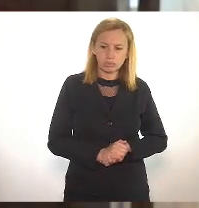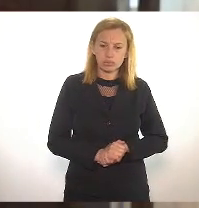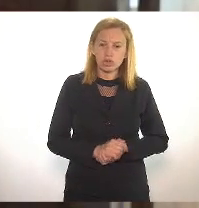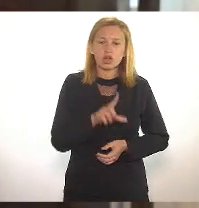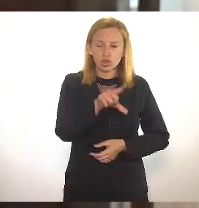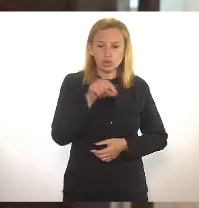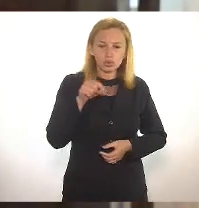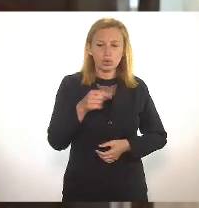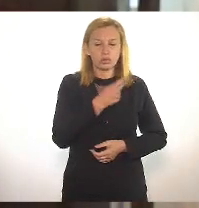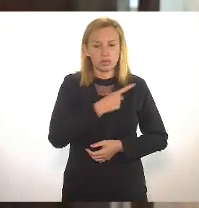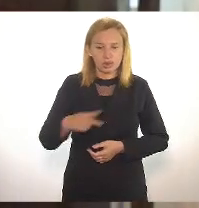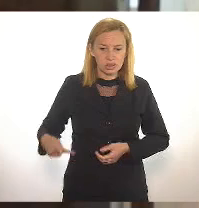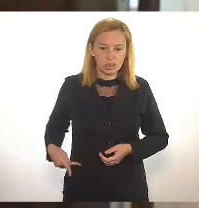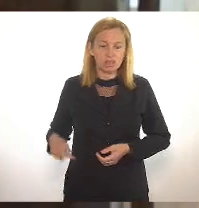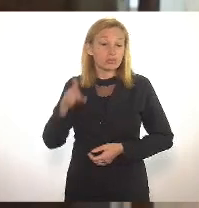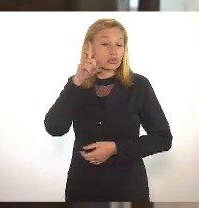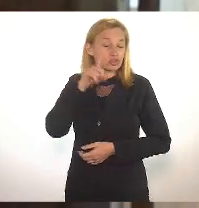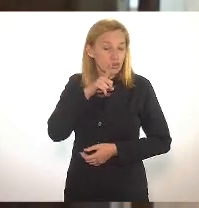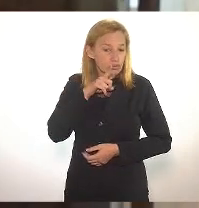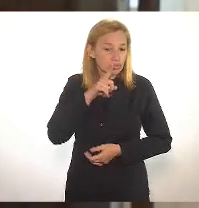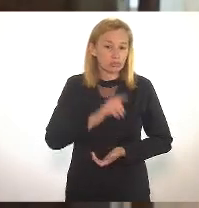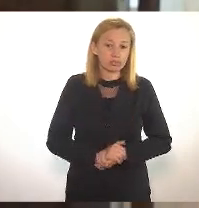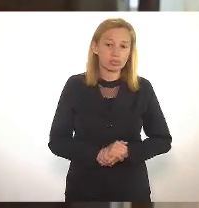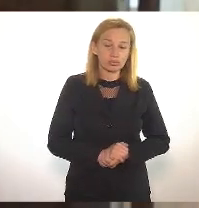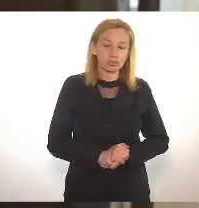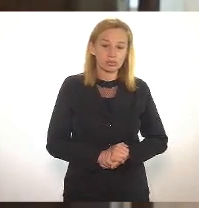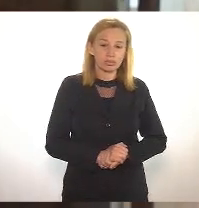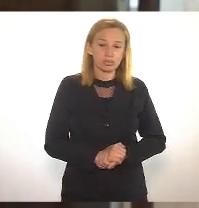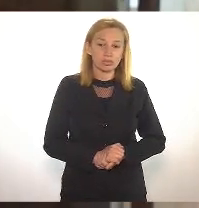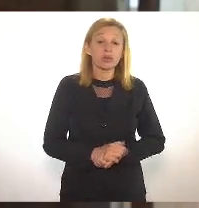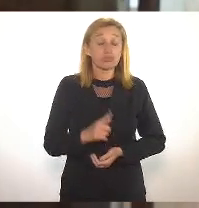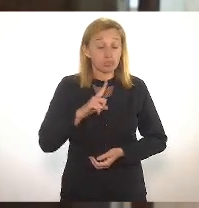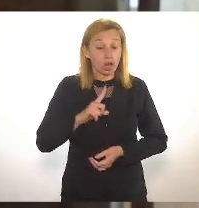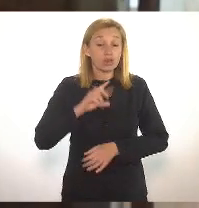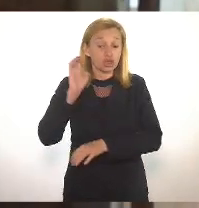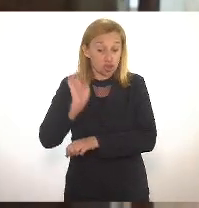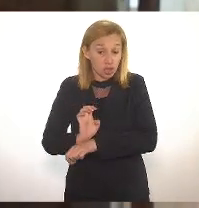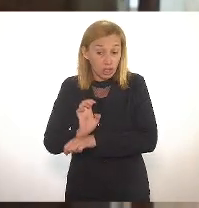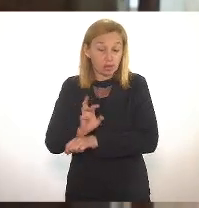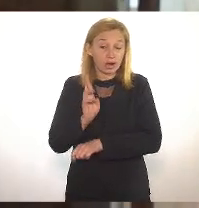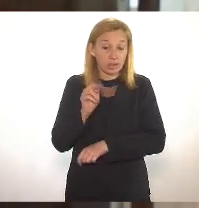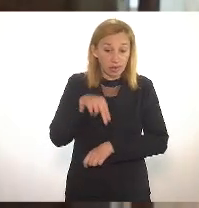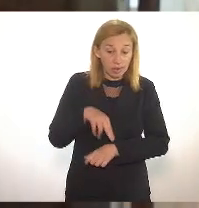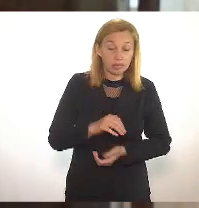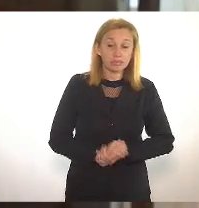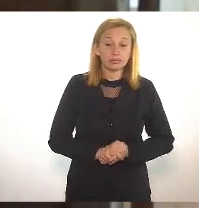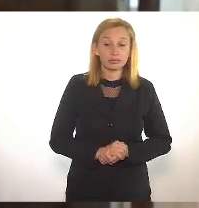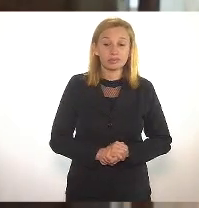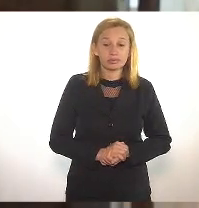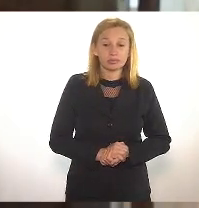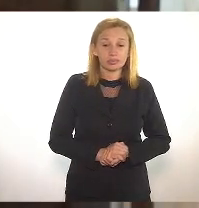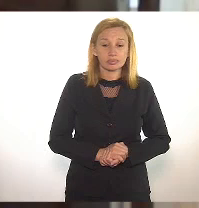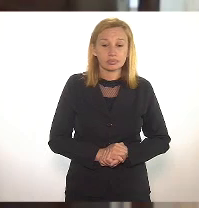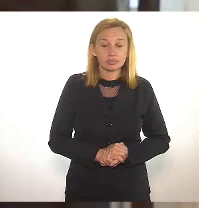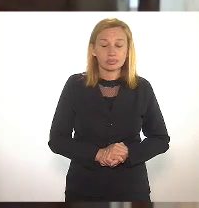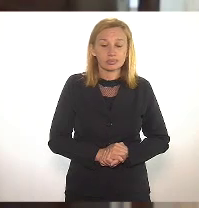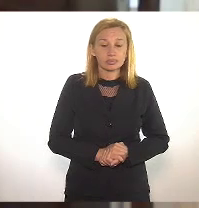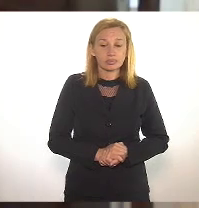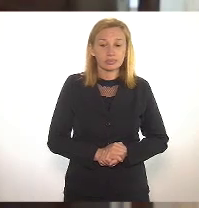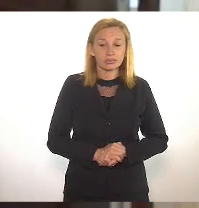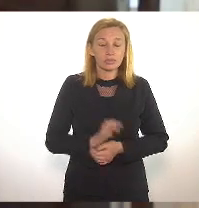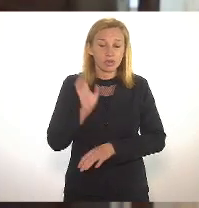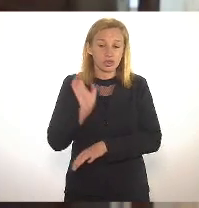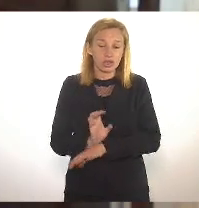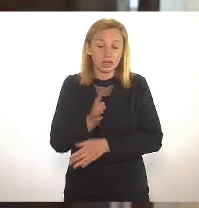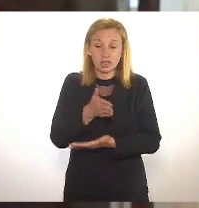presidente da República nos Estados Unidos. Tem estado, deputado Renan Ferreira, que o estado se divide